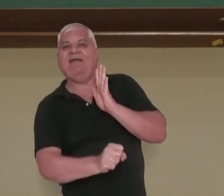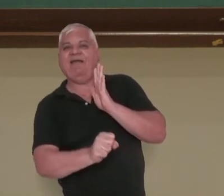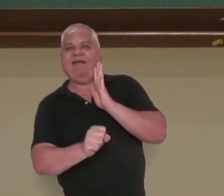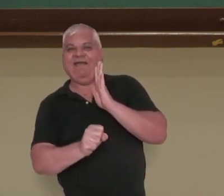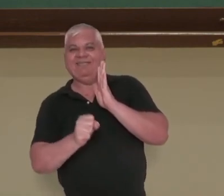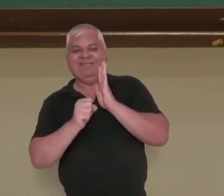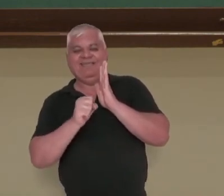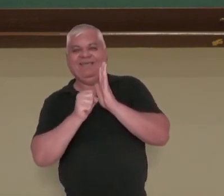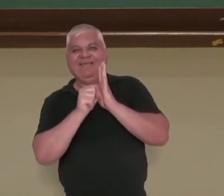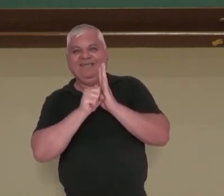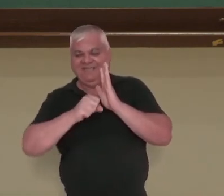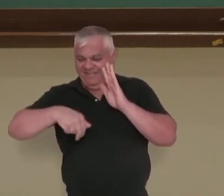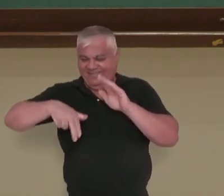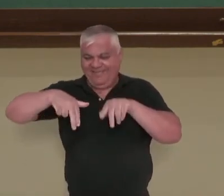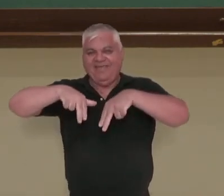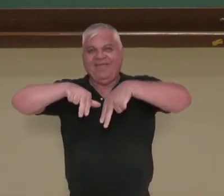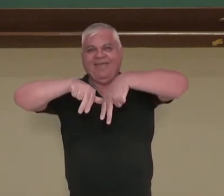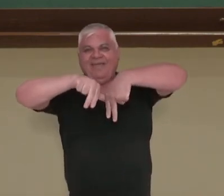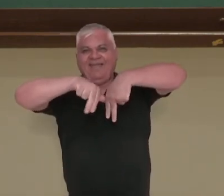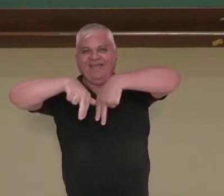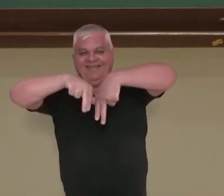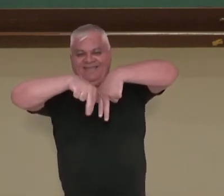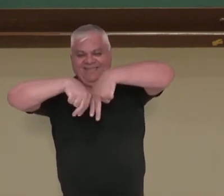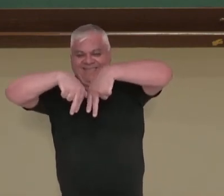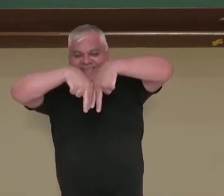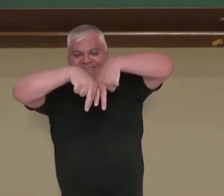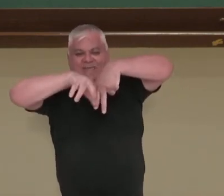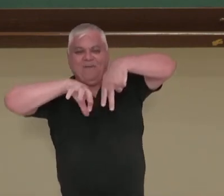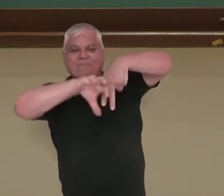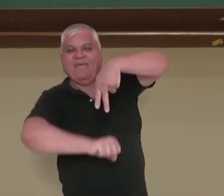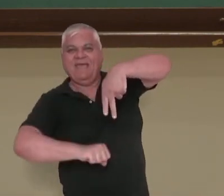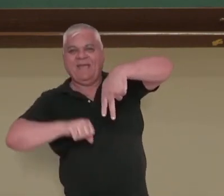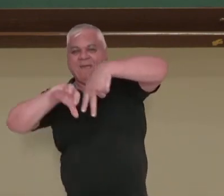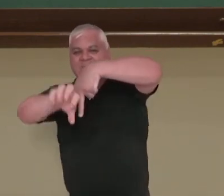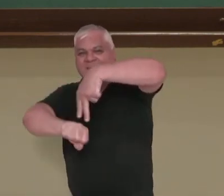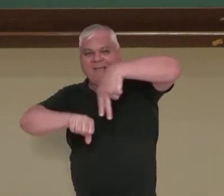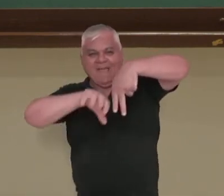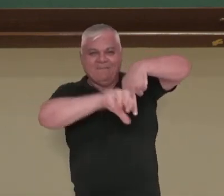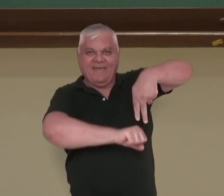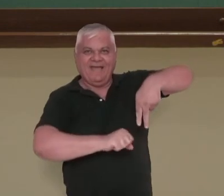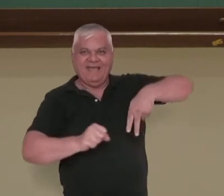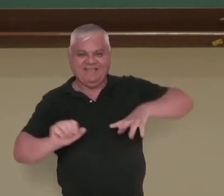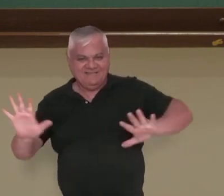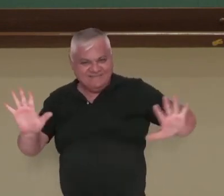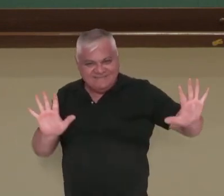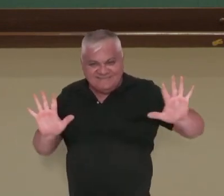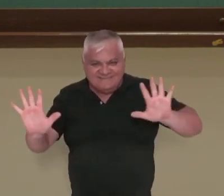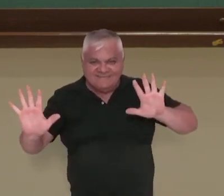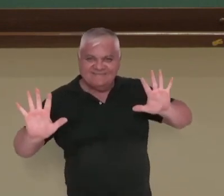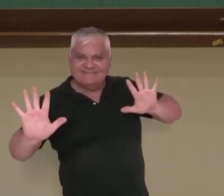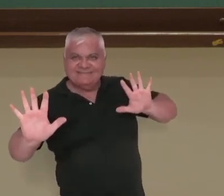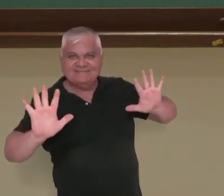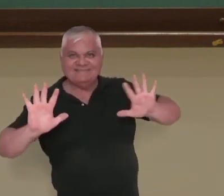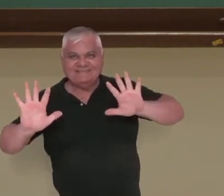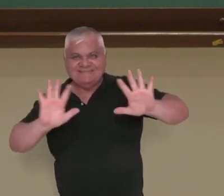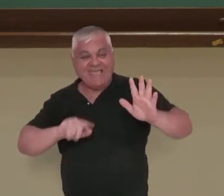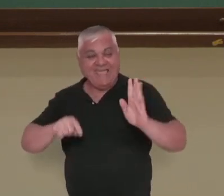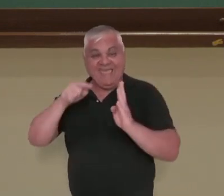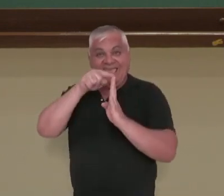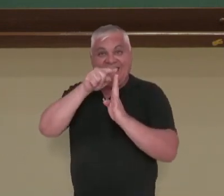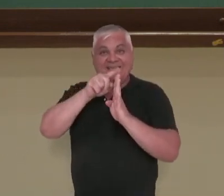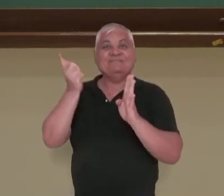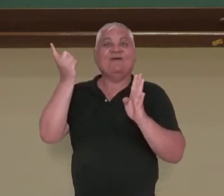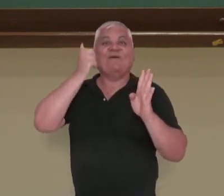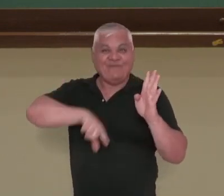e a fila vai ter que se deslocar impedindo que esse último pegue. Quando o último da fila conseguir pegar o colete, ele